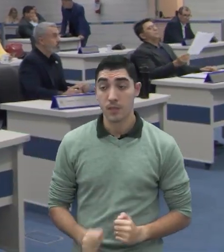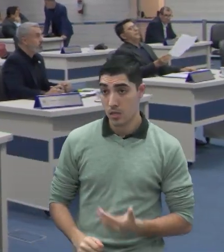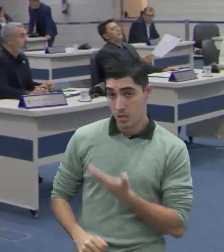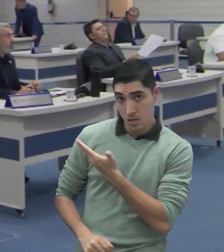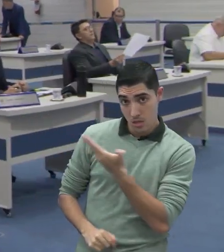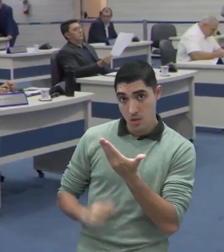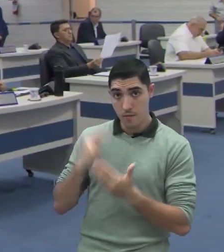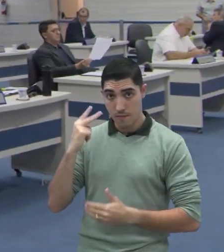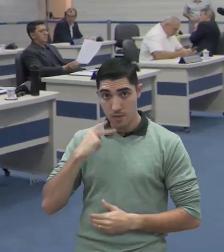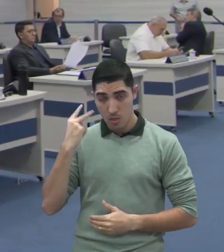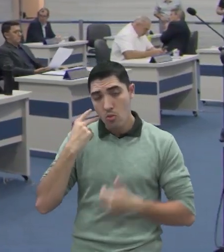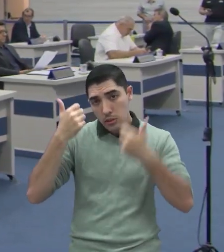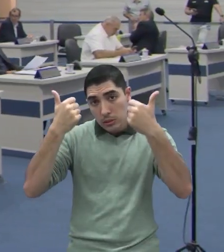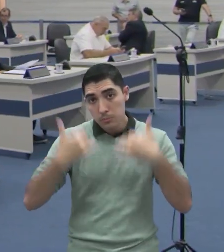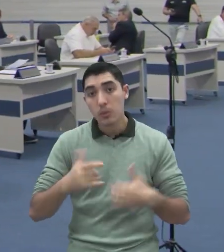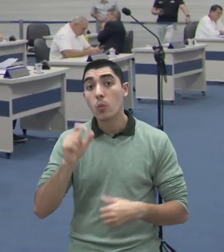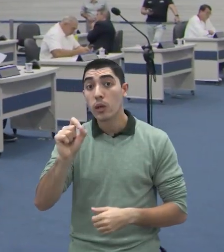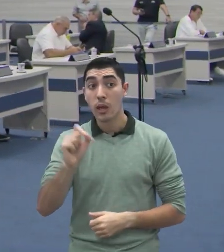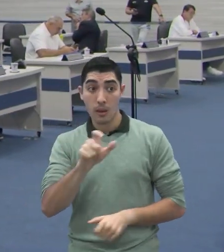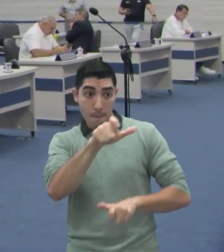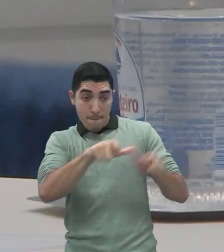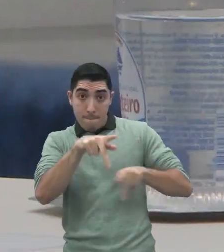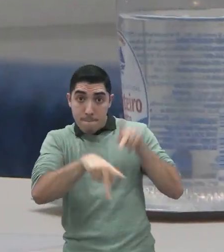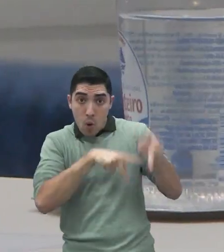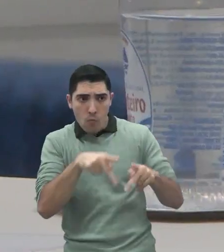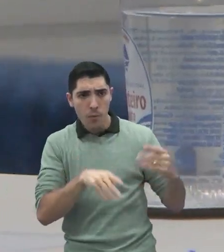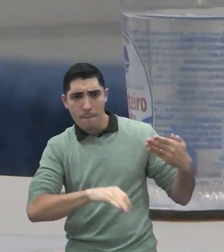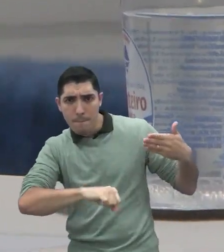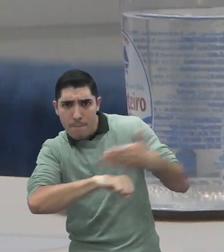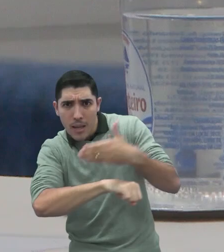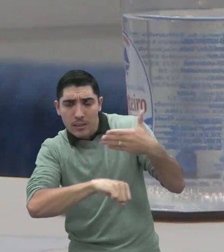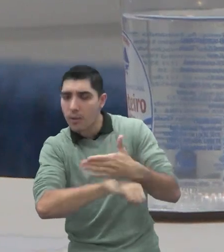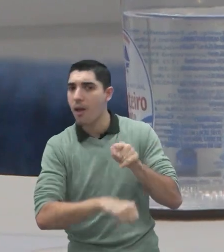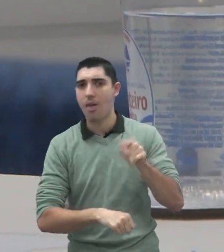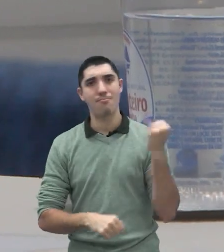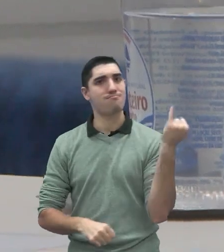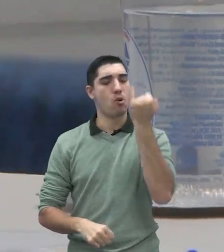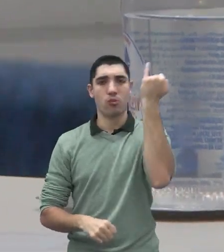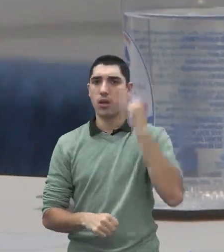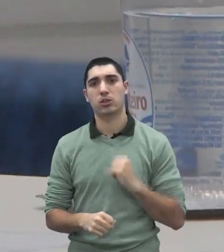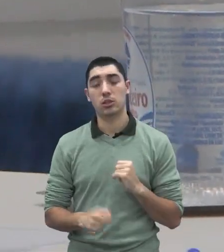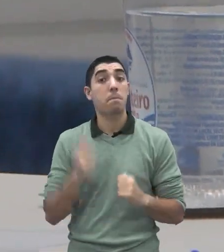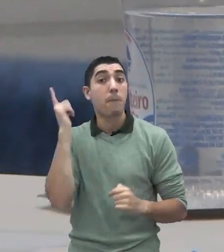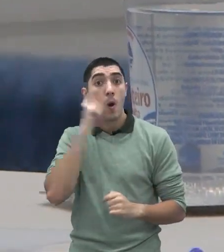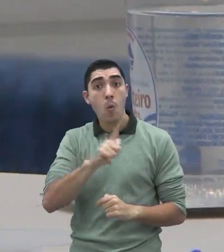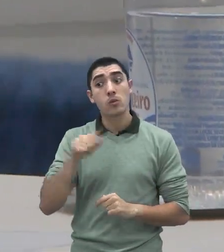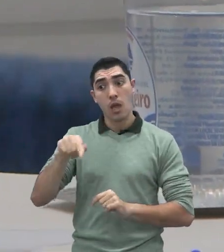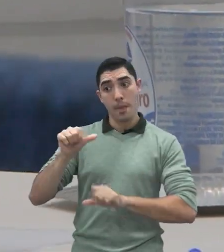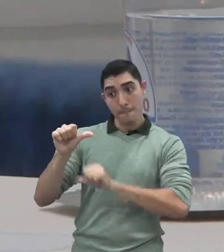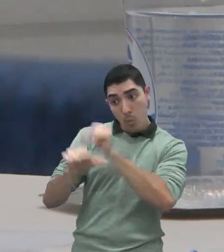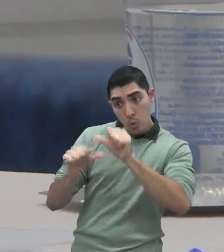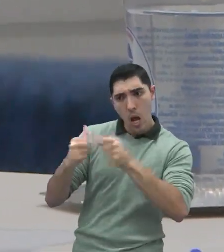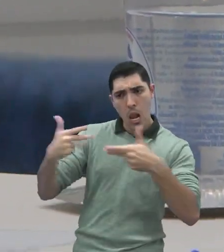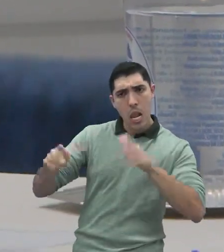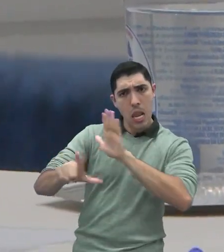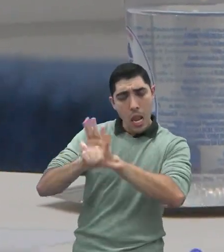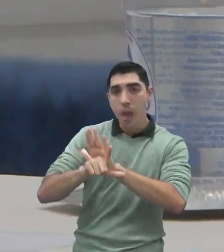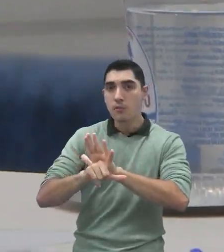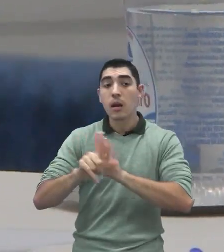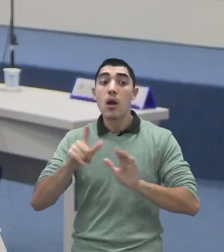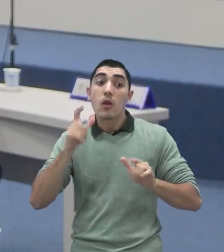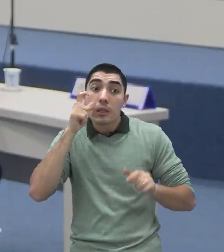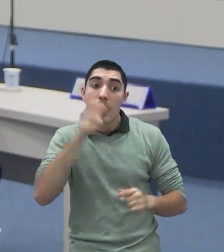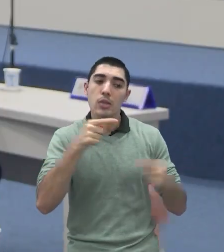os parlamentares, a participação da população é fundamental para que as mudanças previstas atendam o interesse